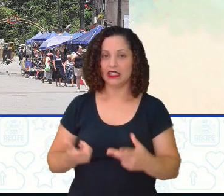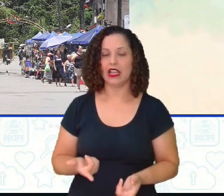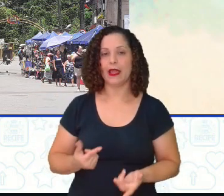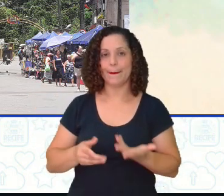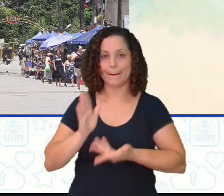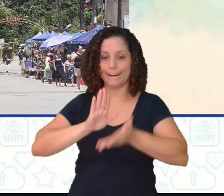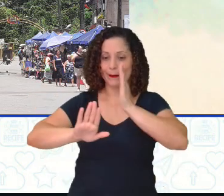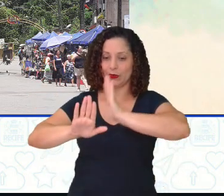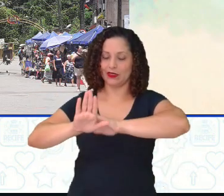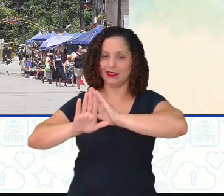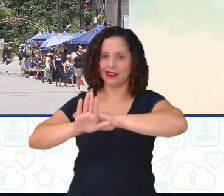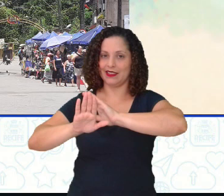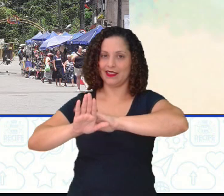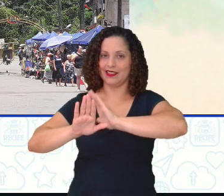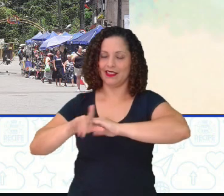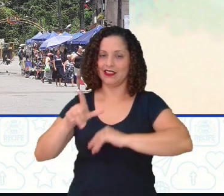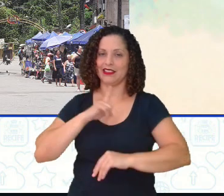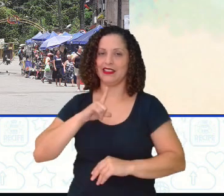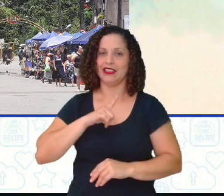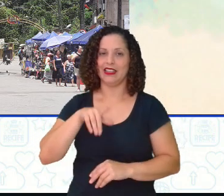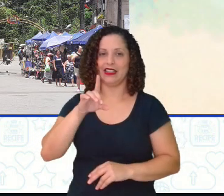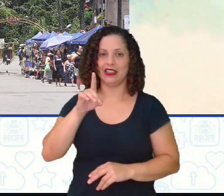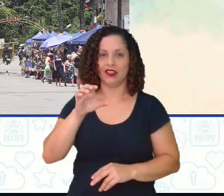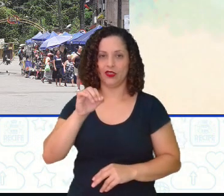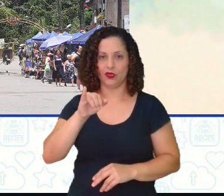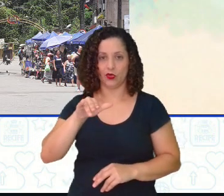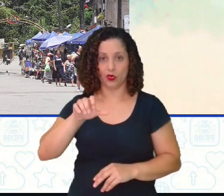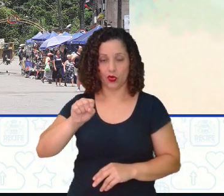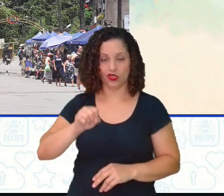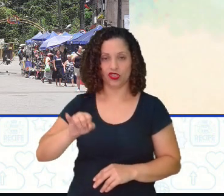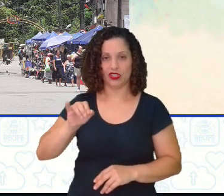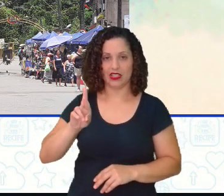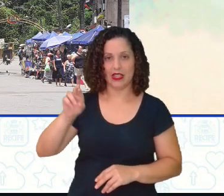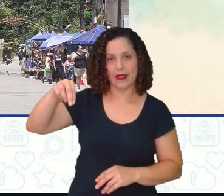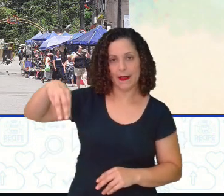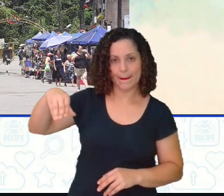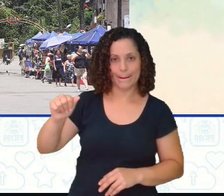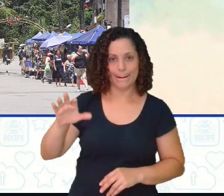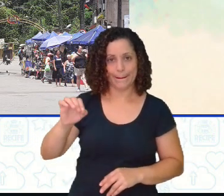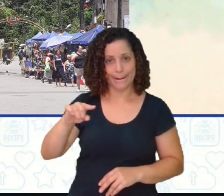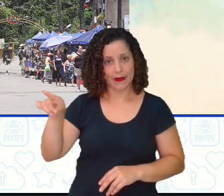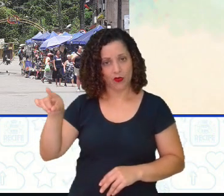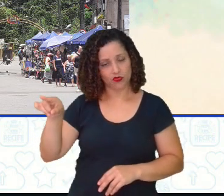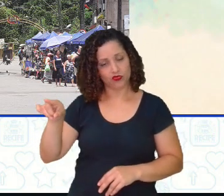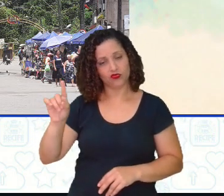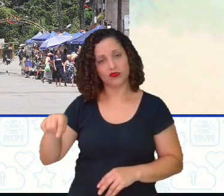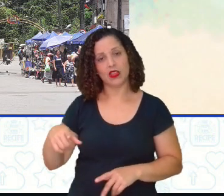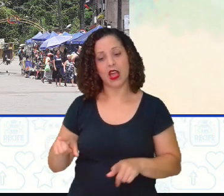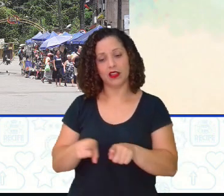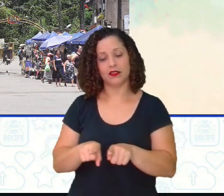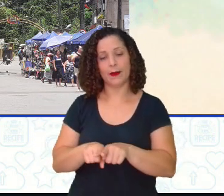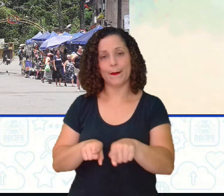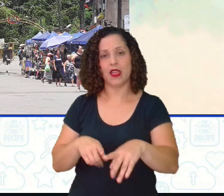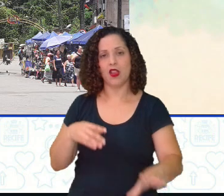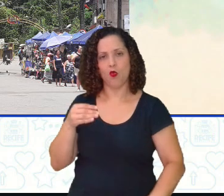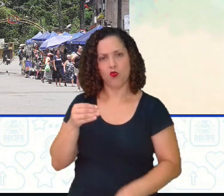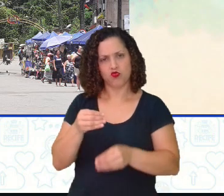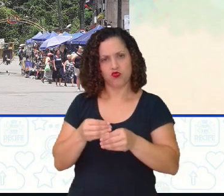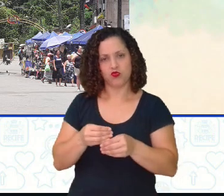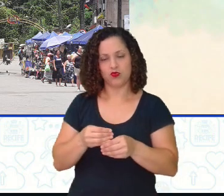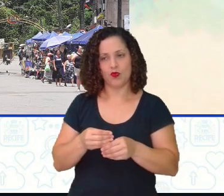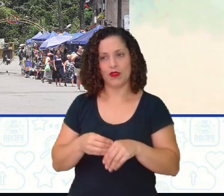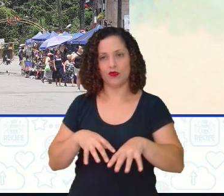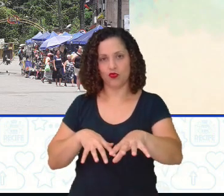Dois Irmãos, ali também ficou como ponto de apoio, né? A chegada. Então, essa praça,